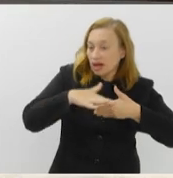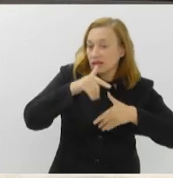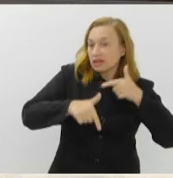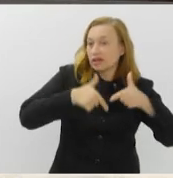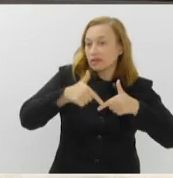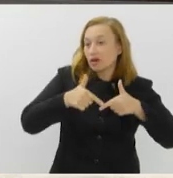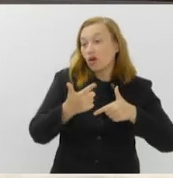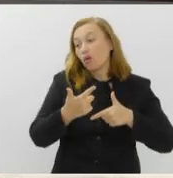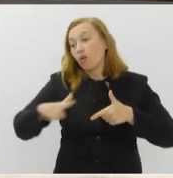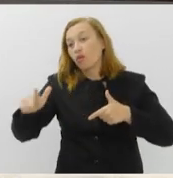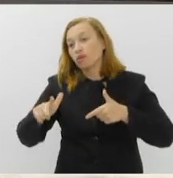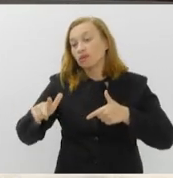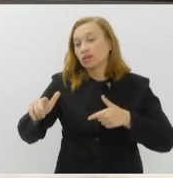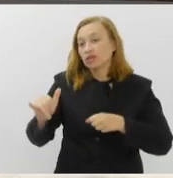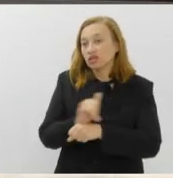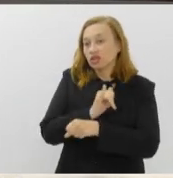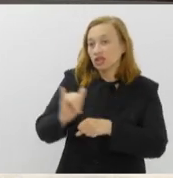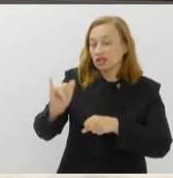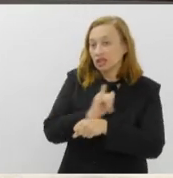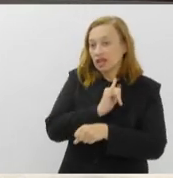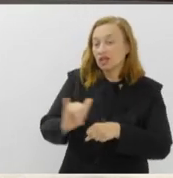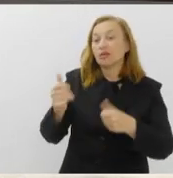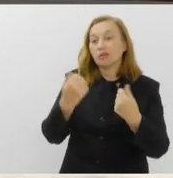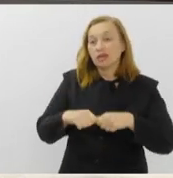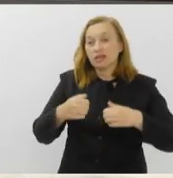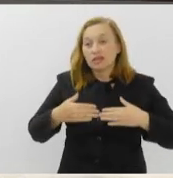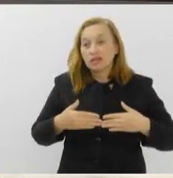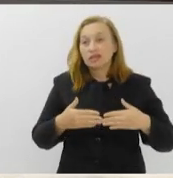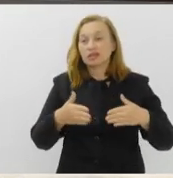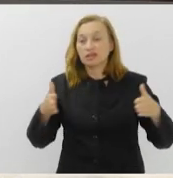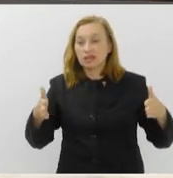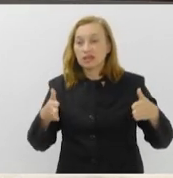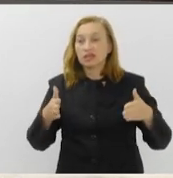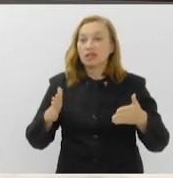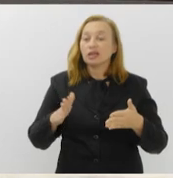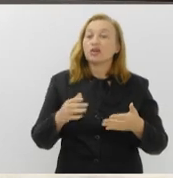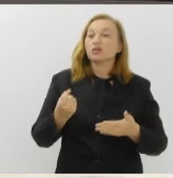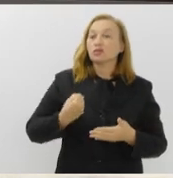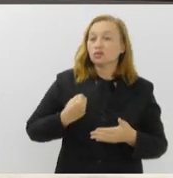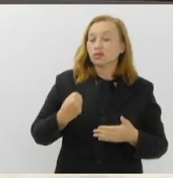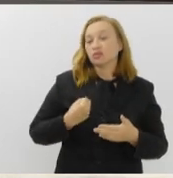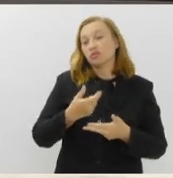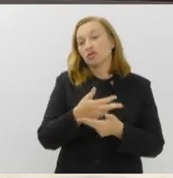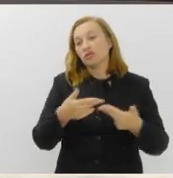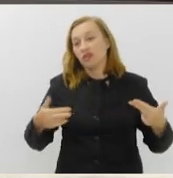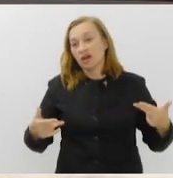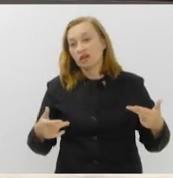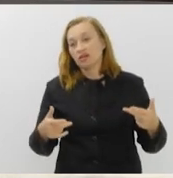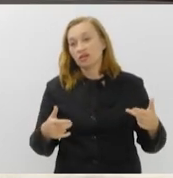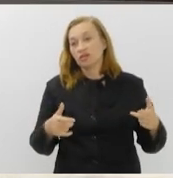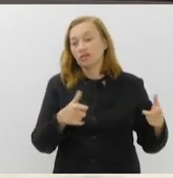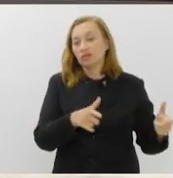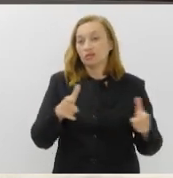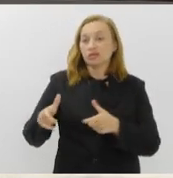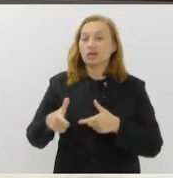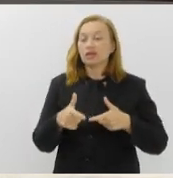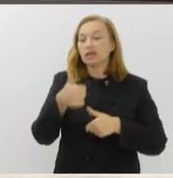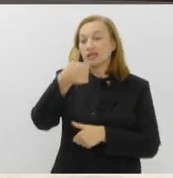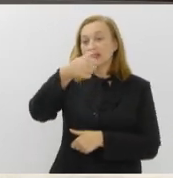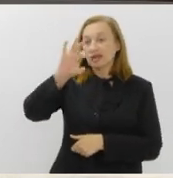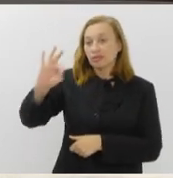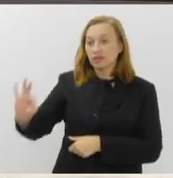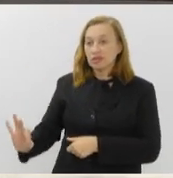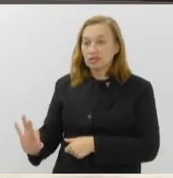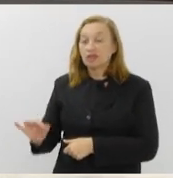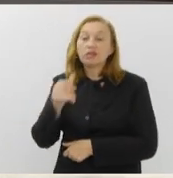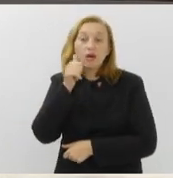ser construídas e, na grande maioria dos casos, a exemplo de praticamente 100% das